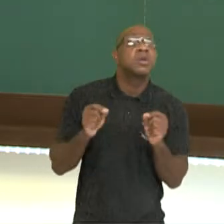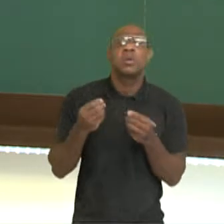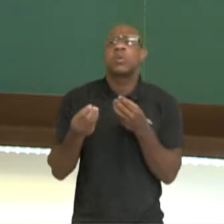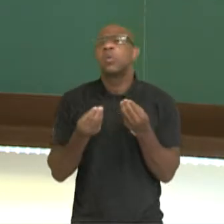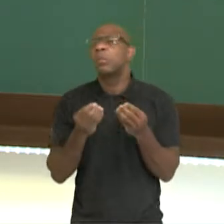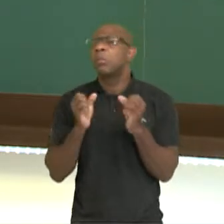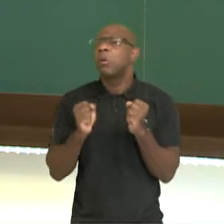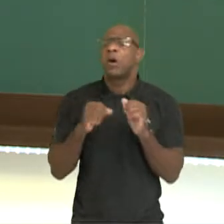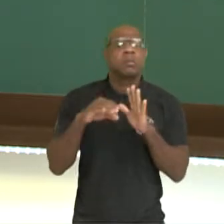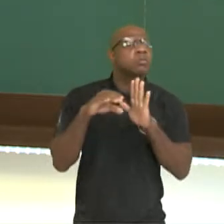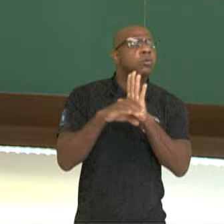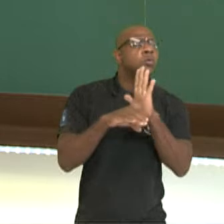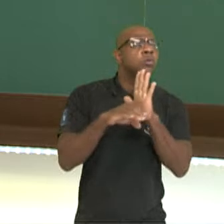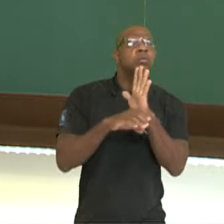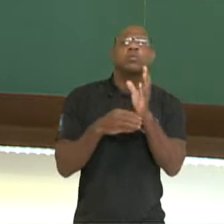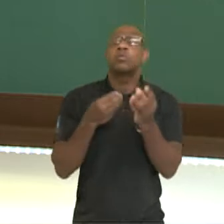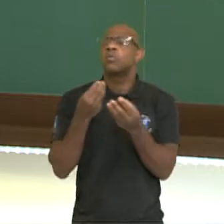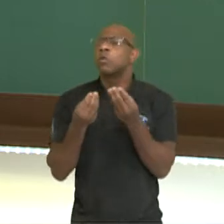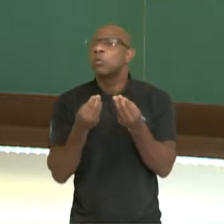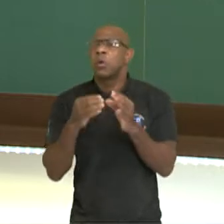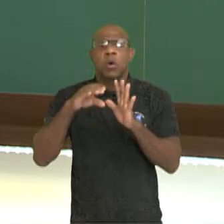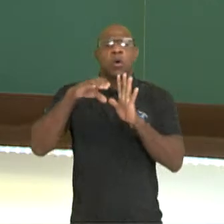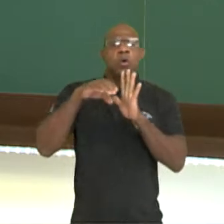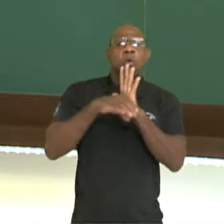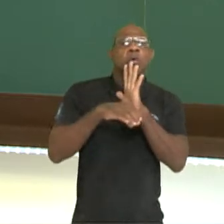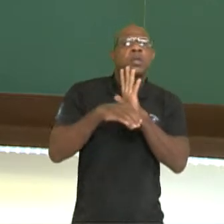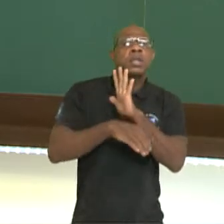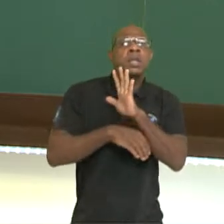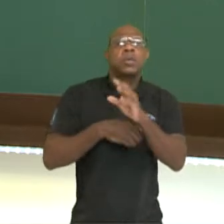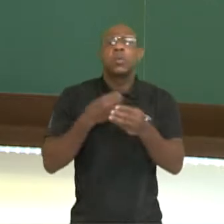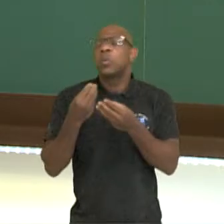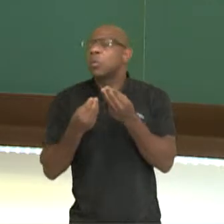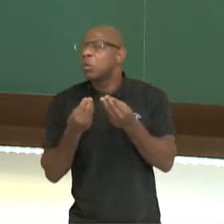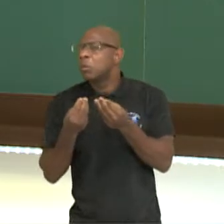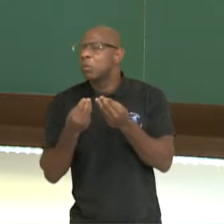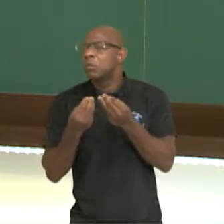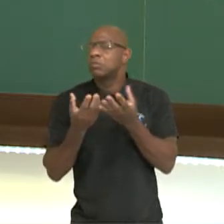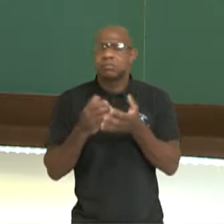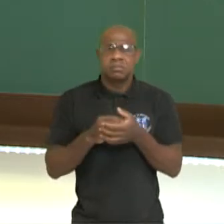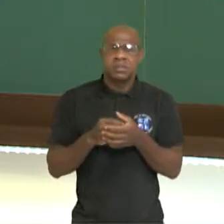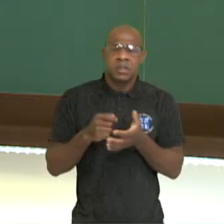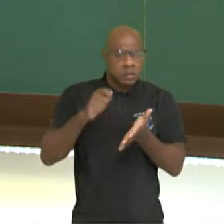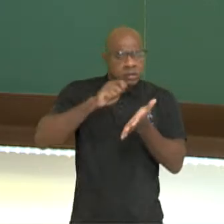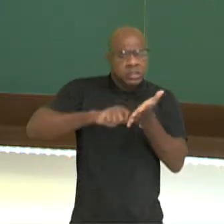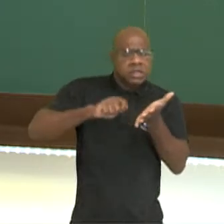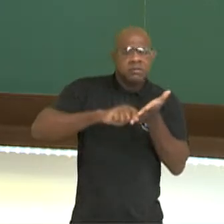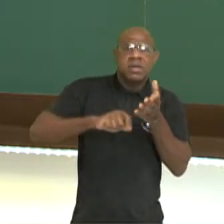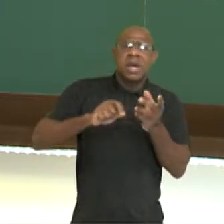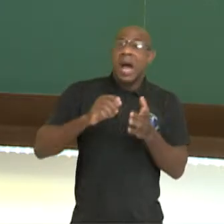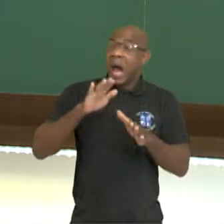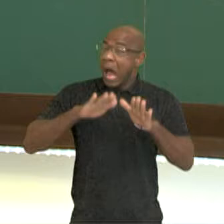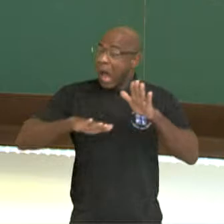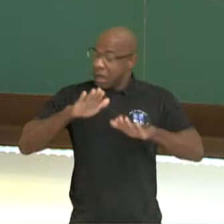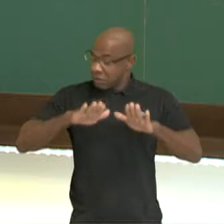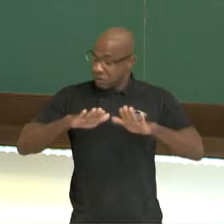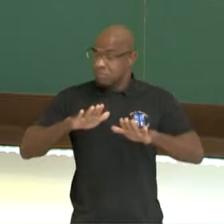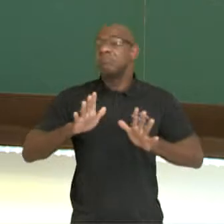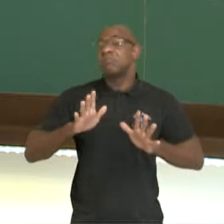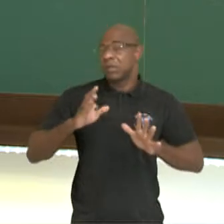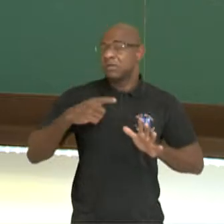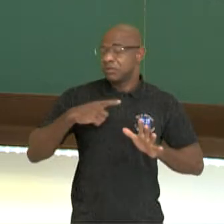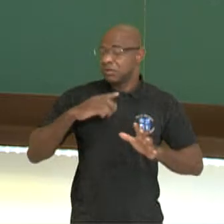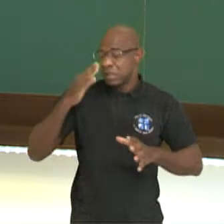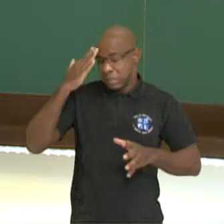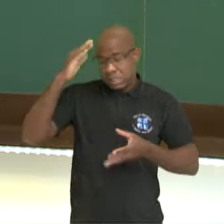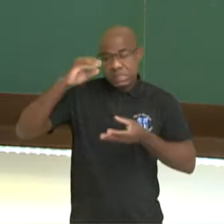posso conceituar? Escrever a respeito de uma esfera. Às vezes a gente entende o conceito, mas tem uma